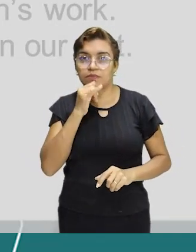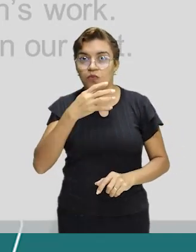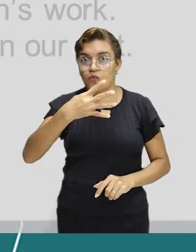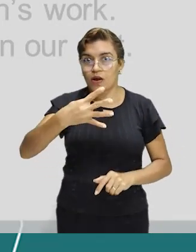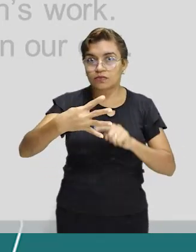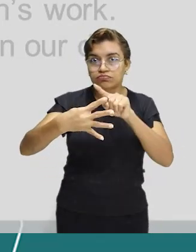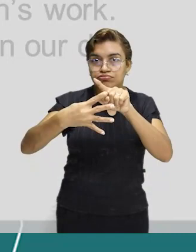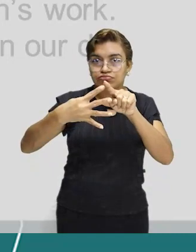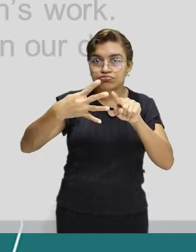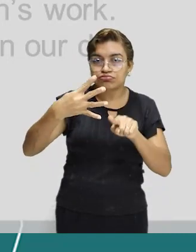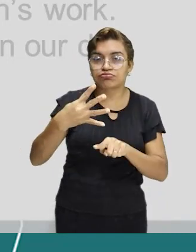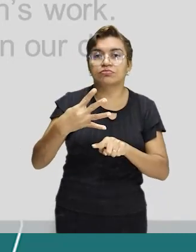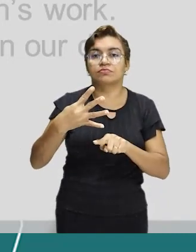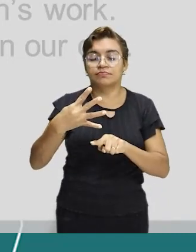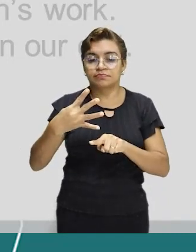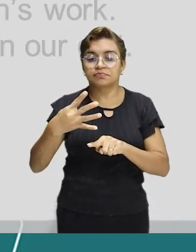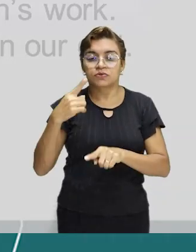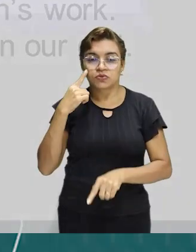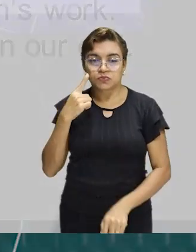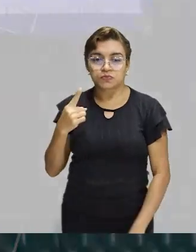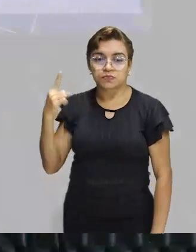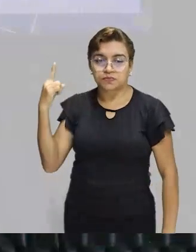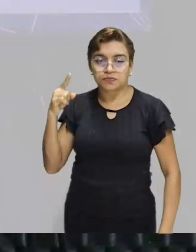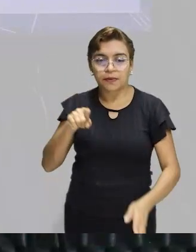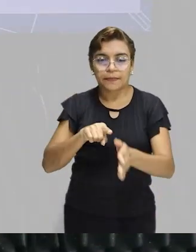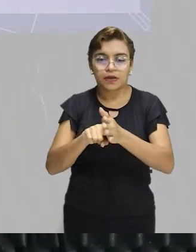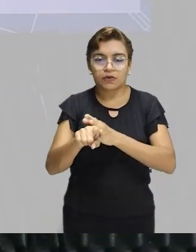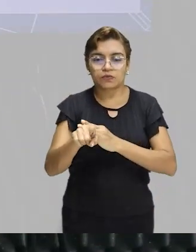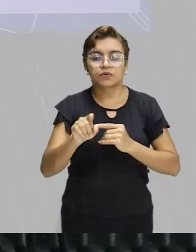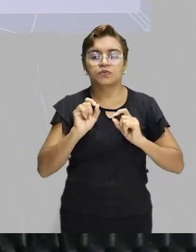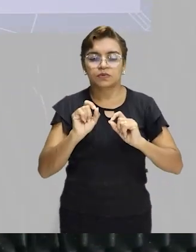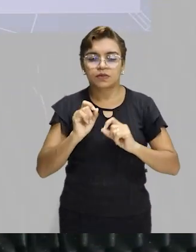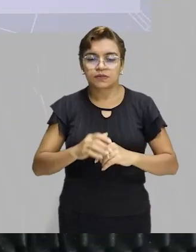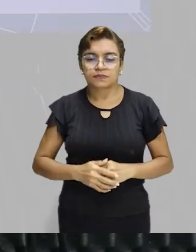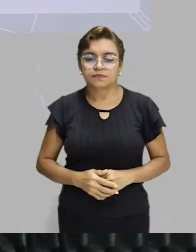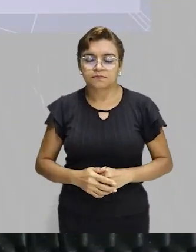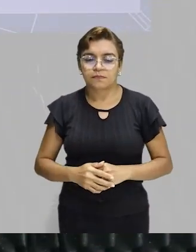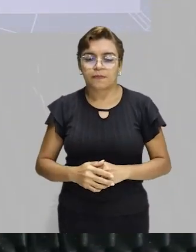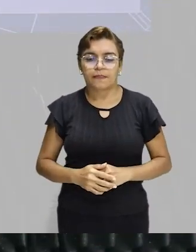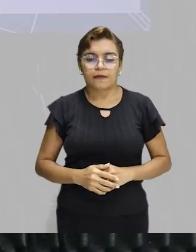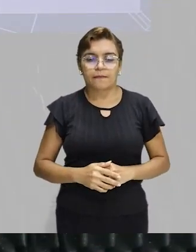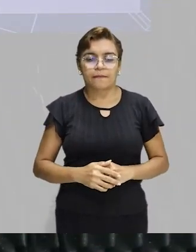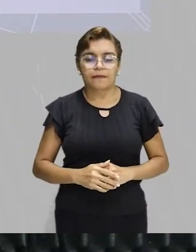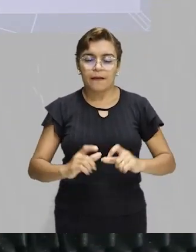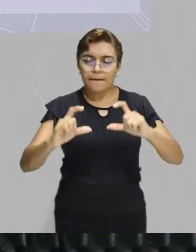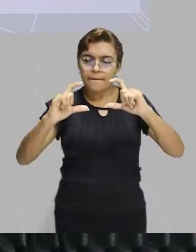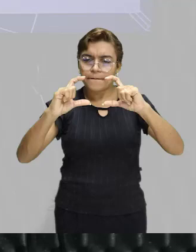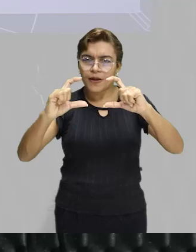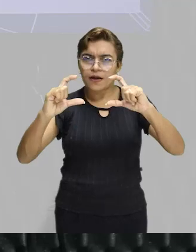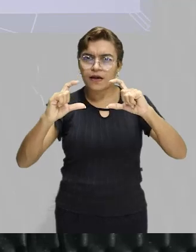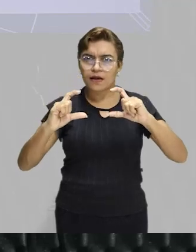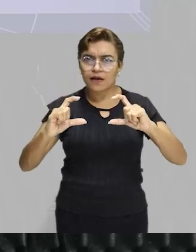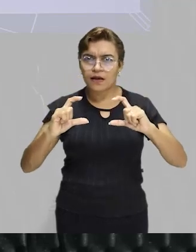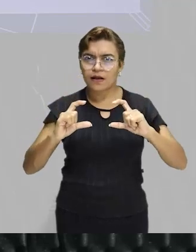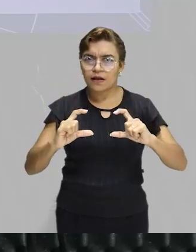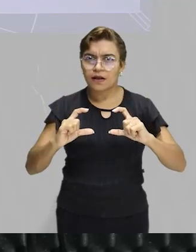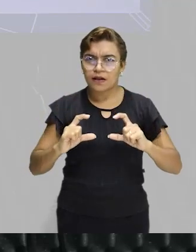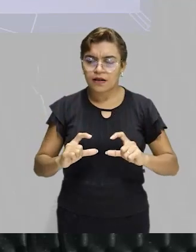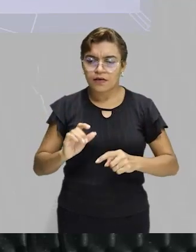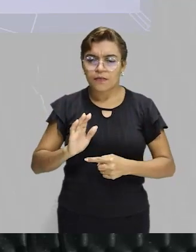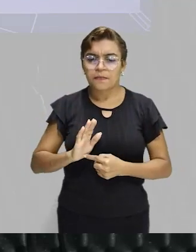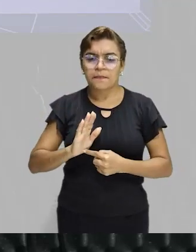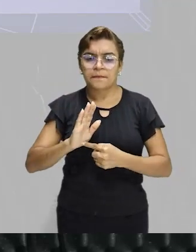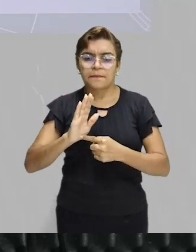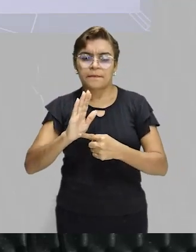para ficar melhor para vocês visualizarem, e a questão diz o seguinte: em que parágrafo fica explícita